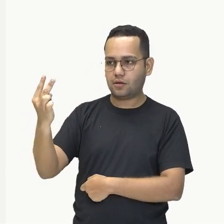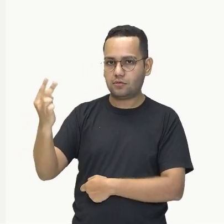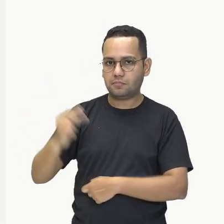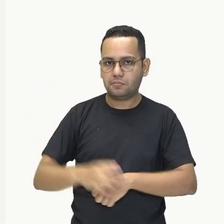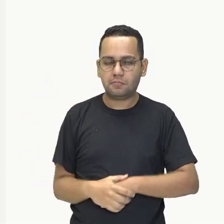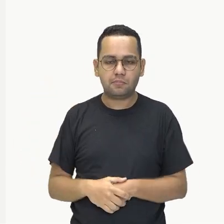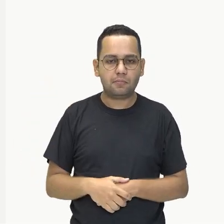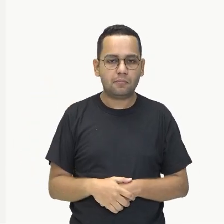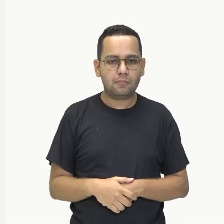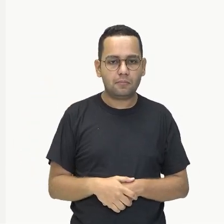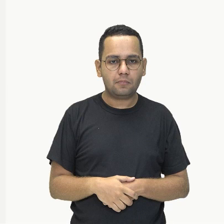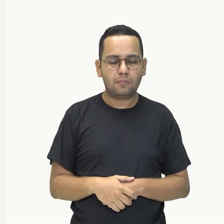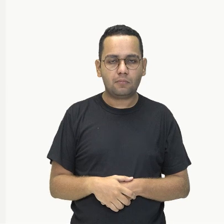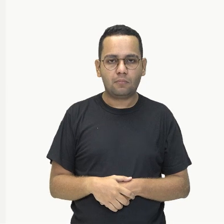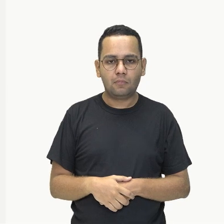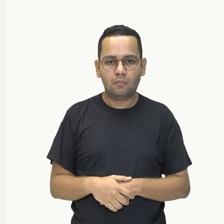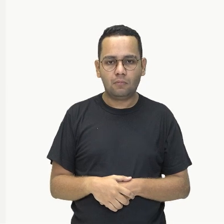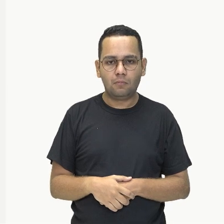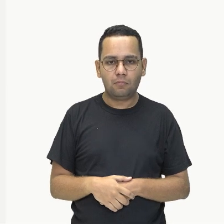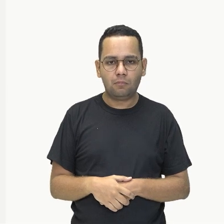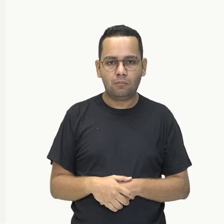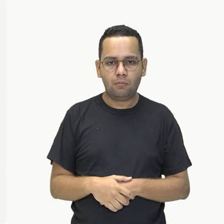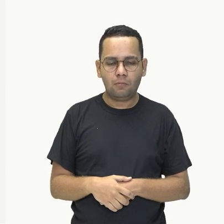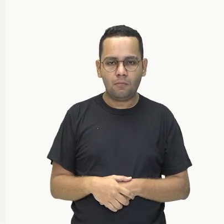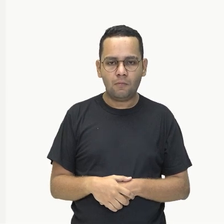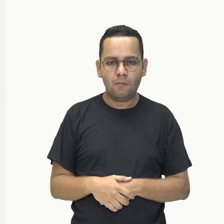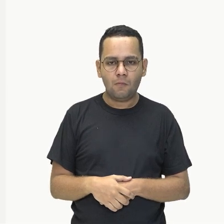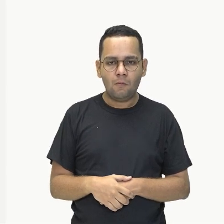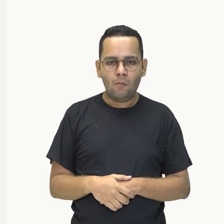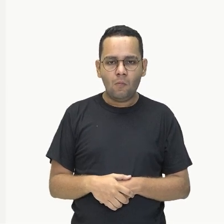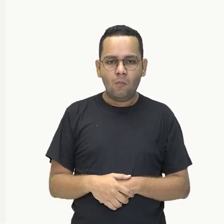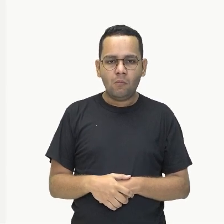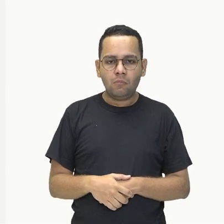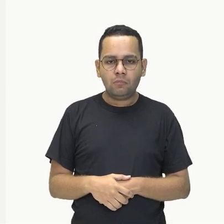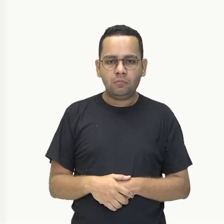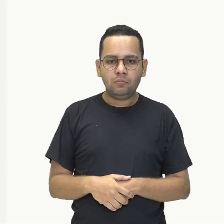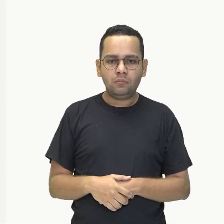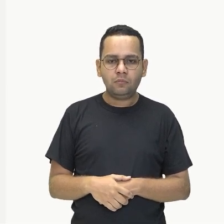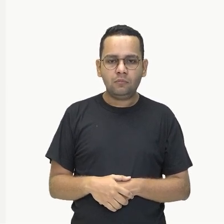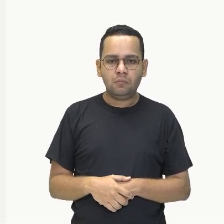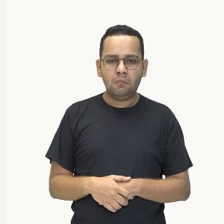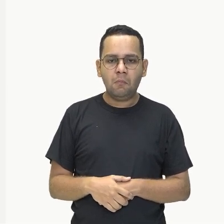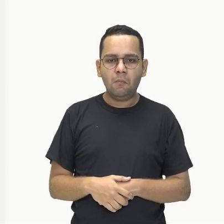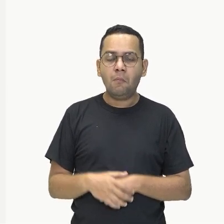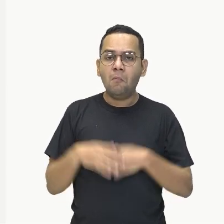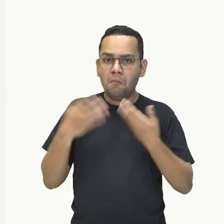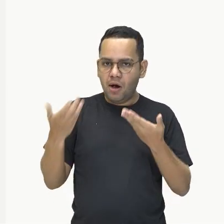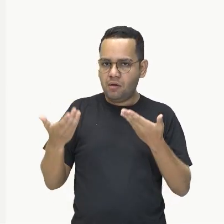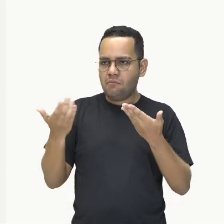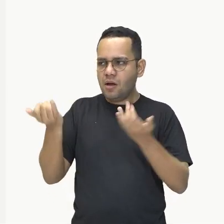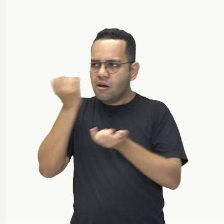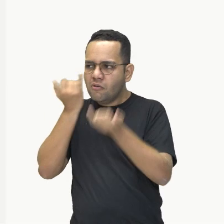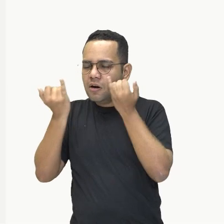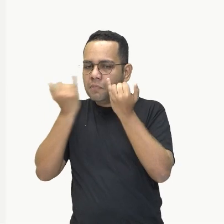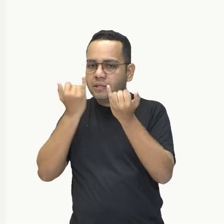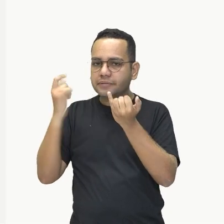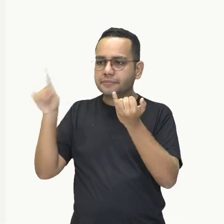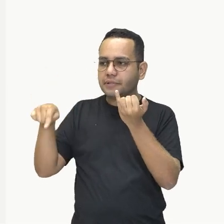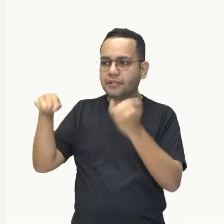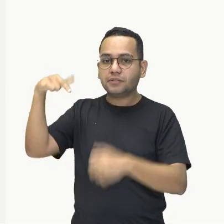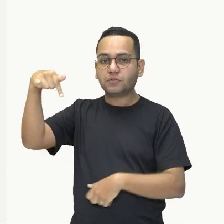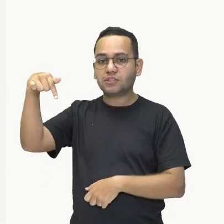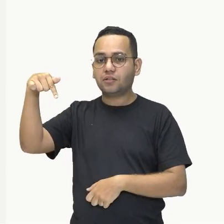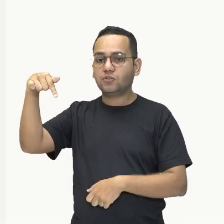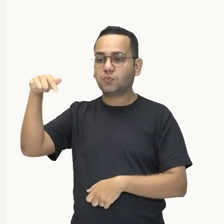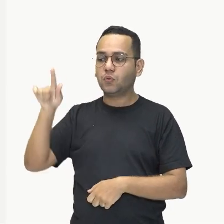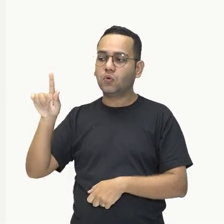quadrado. Tá bom? Aqui me diz que esse polinômio é do sétimo grau. Como é que eu